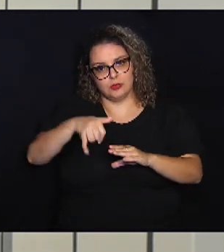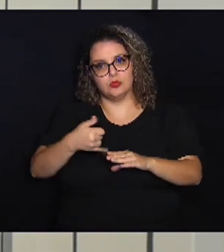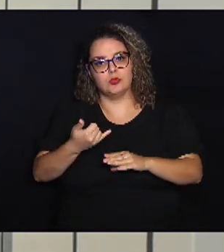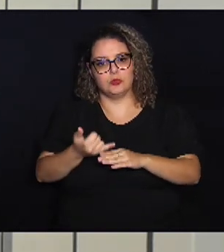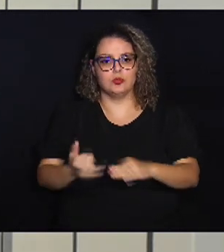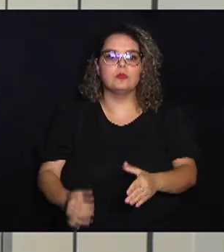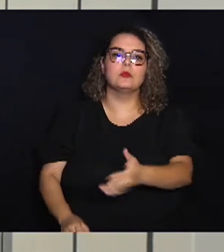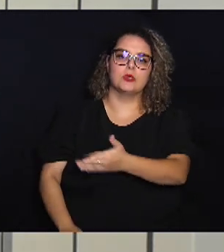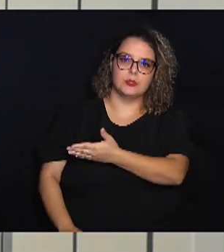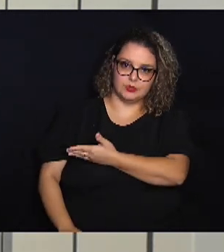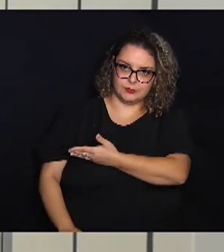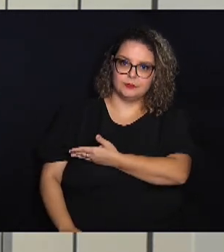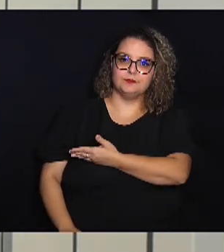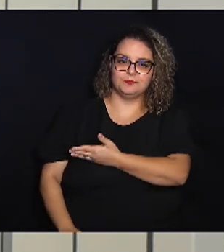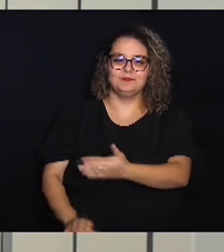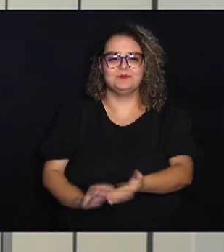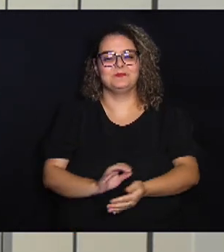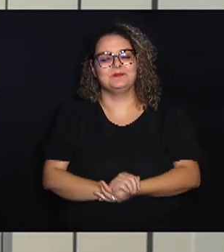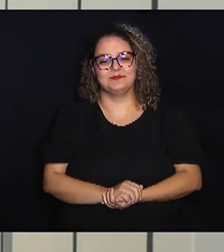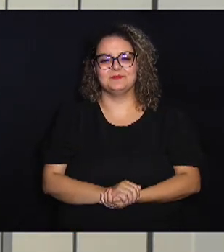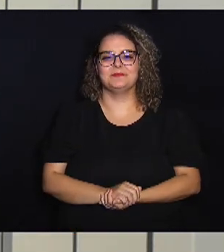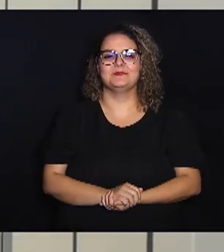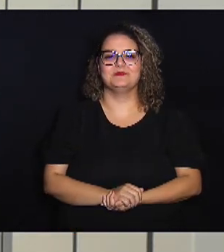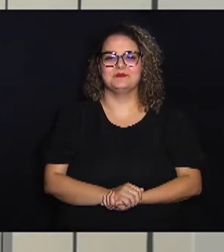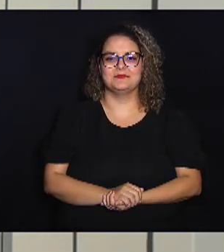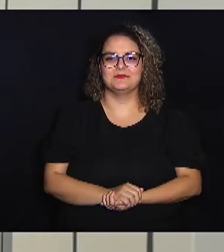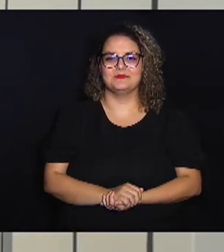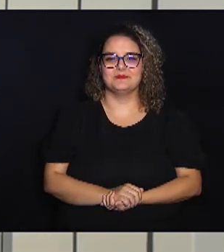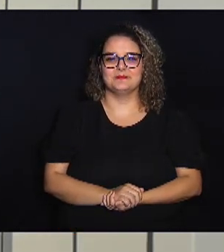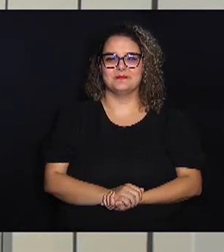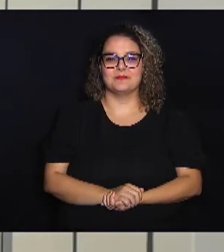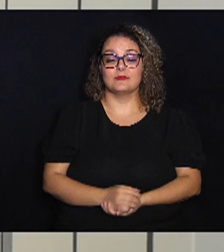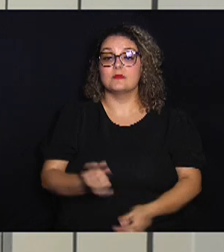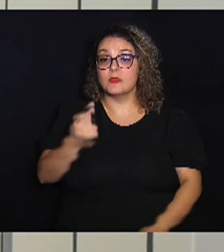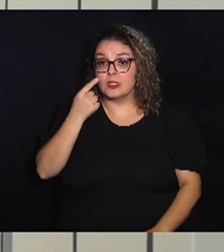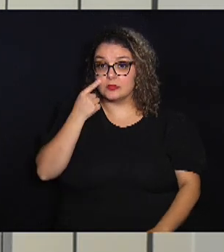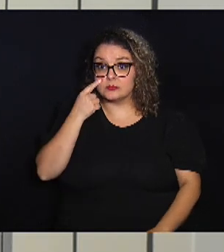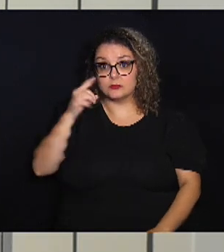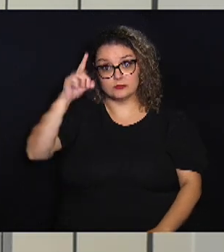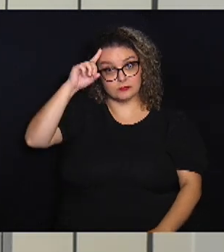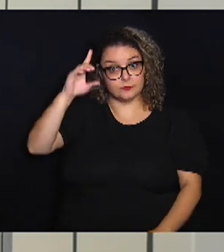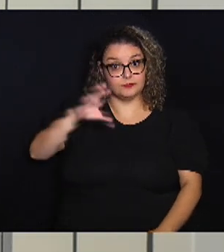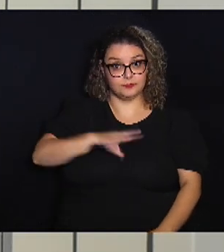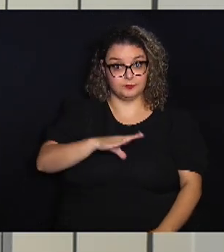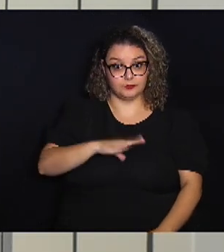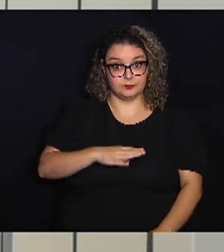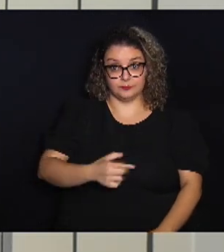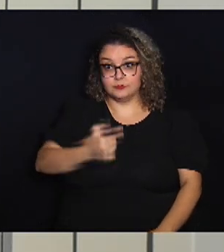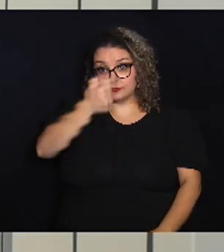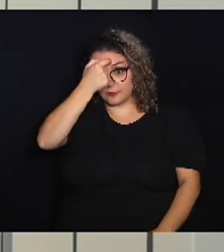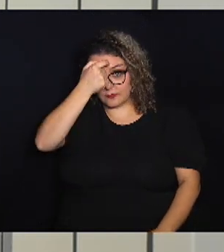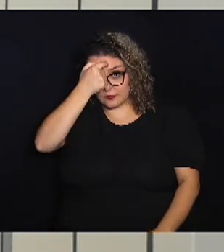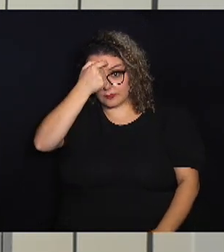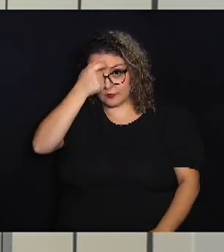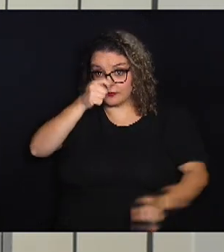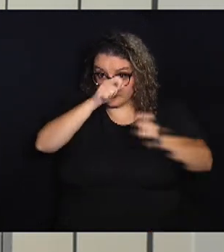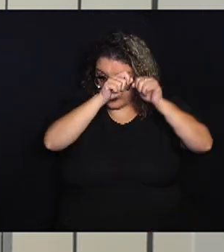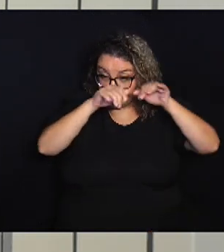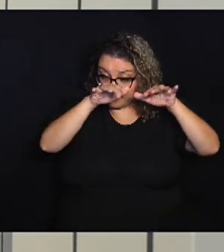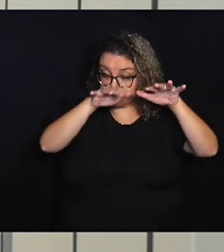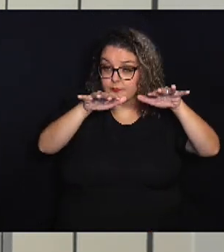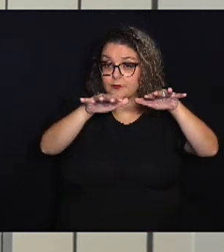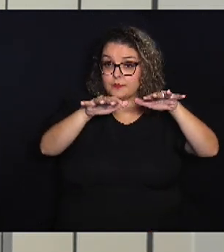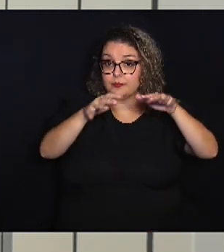no youtube.com/TV Câmara Campinas. E olha só, o Dia Municipal de Conscientização do Autismo